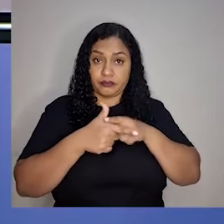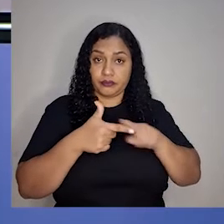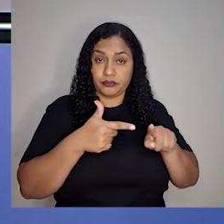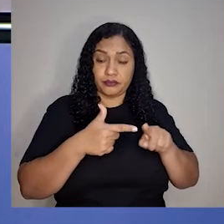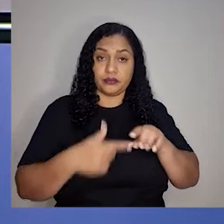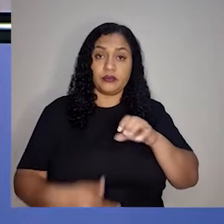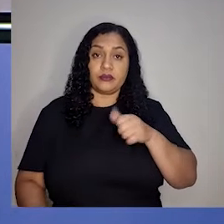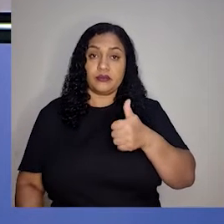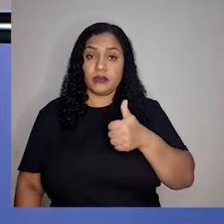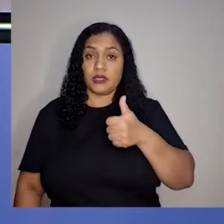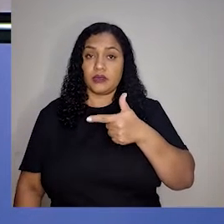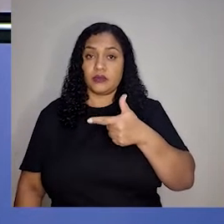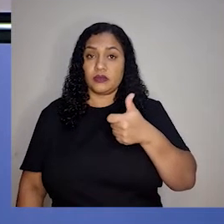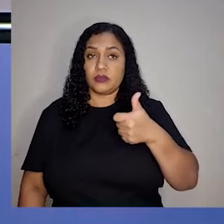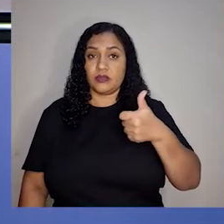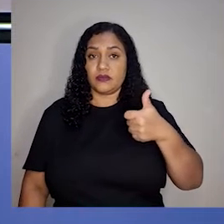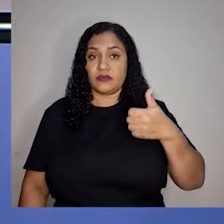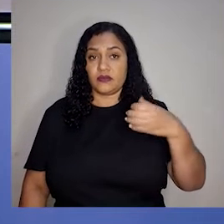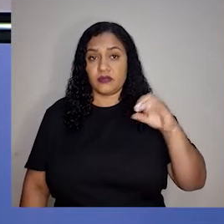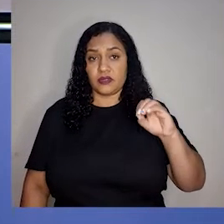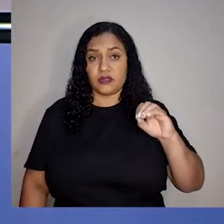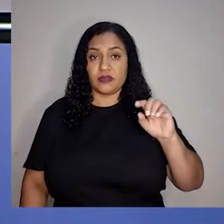vai dar